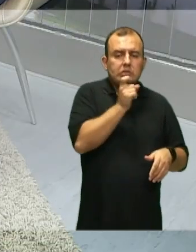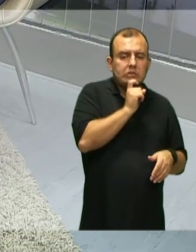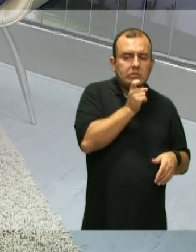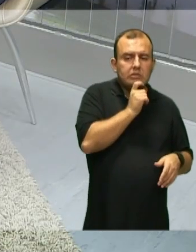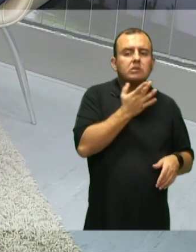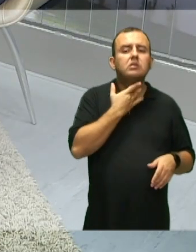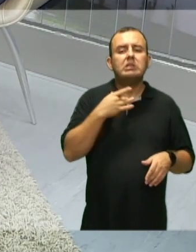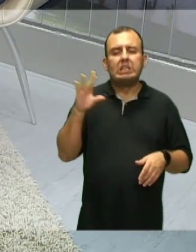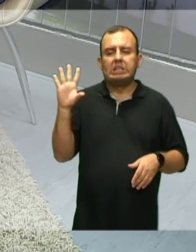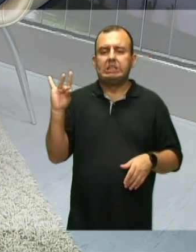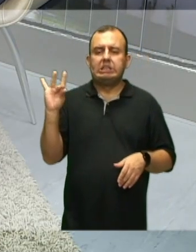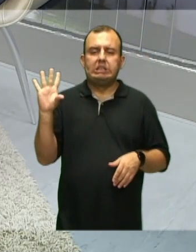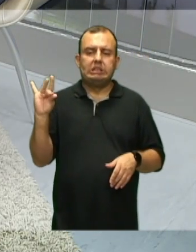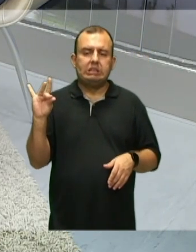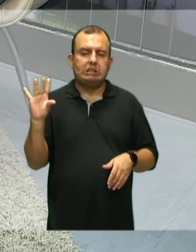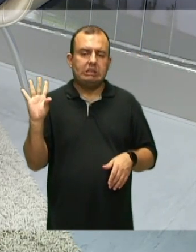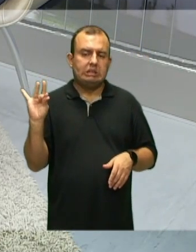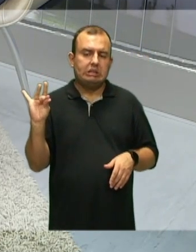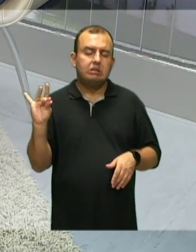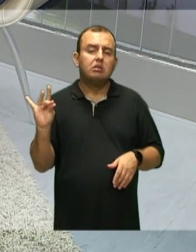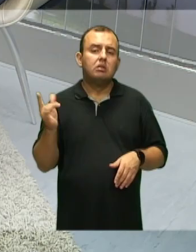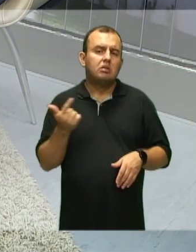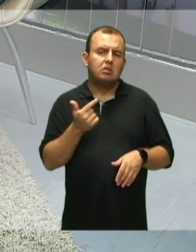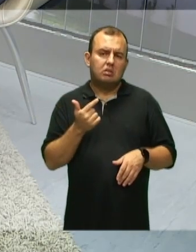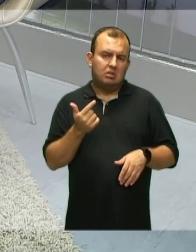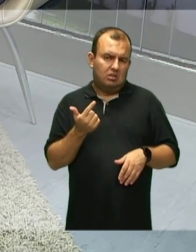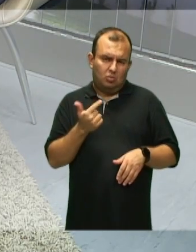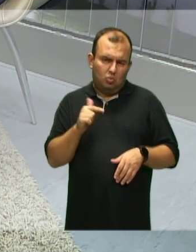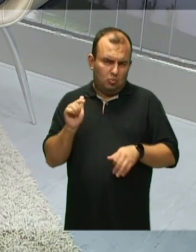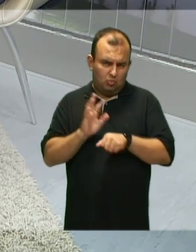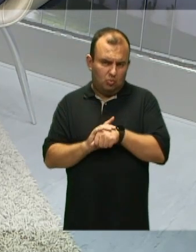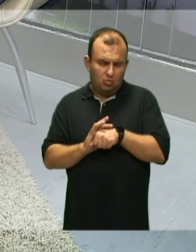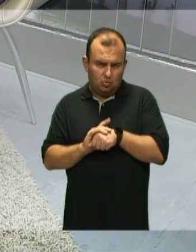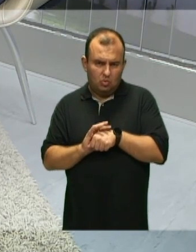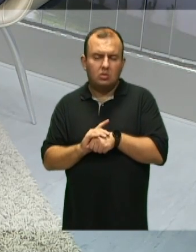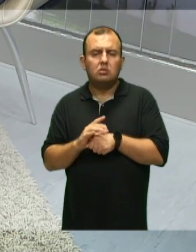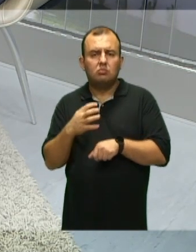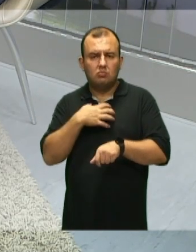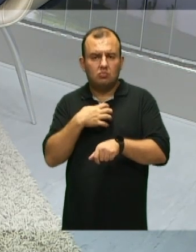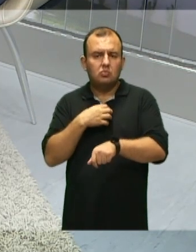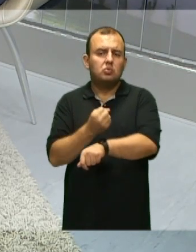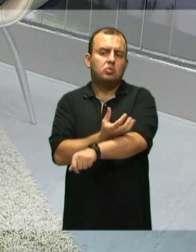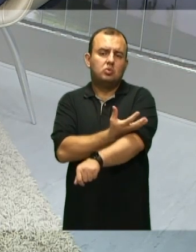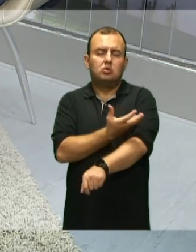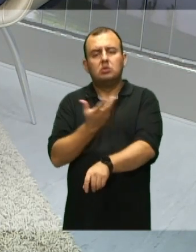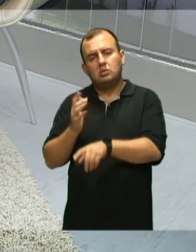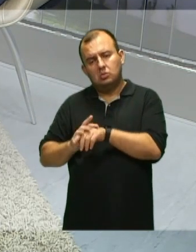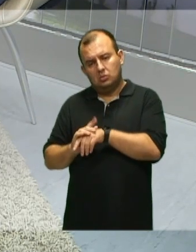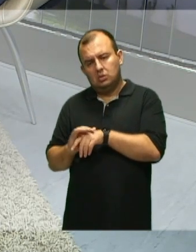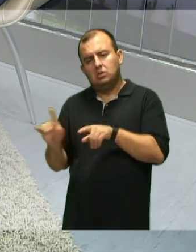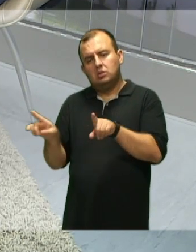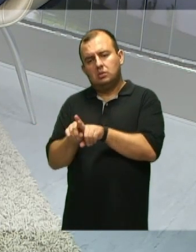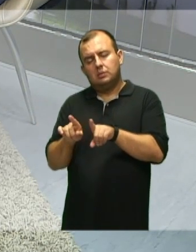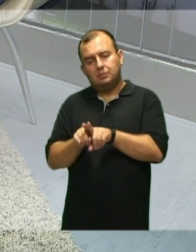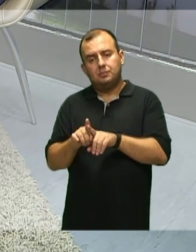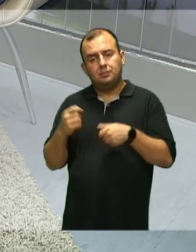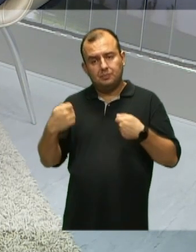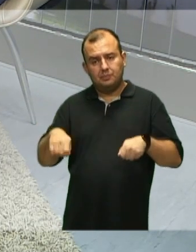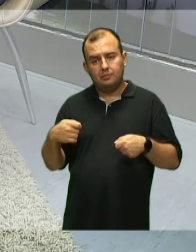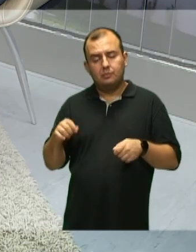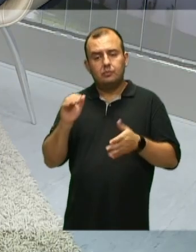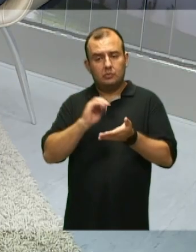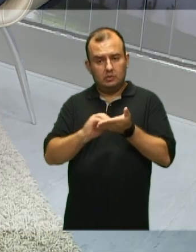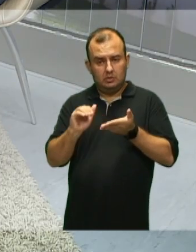passe sede né sem ter algum problema ligado à questão emocional a questão das doenças então primeiro de tudo a gente precisa ter uma